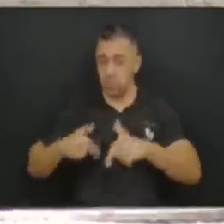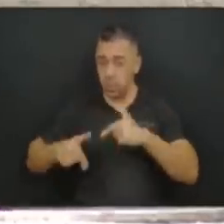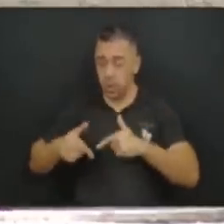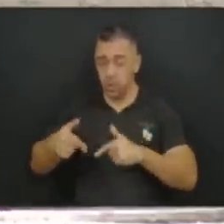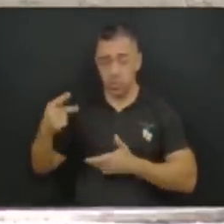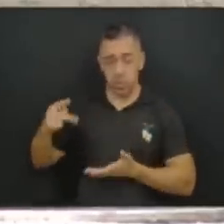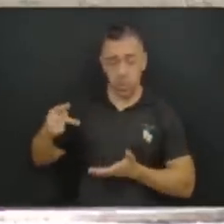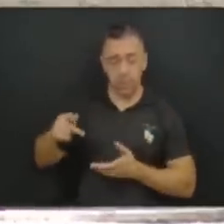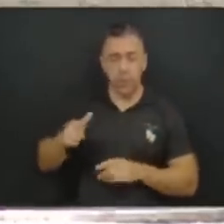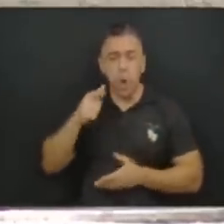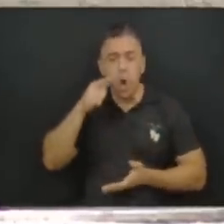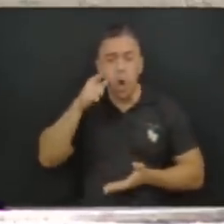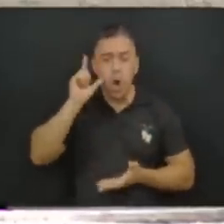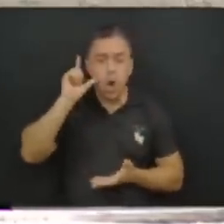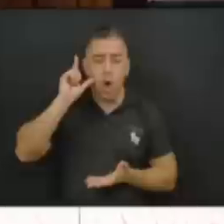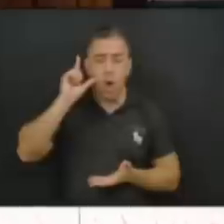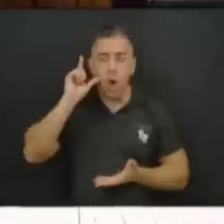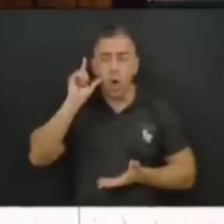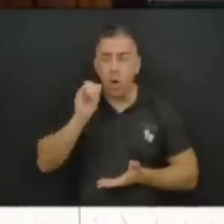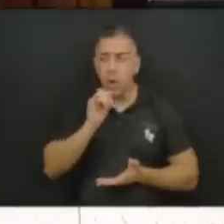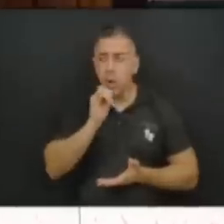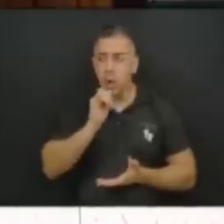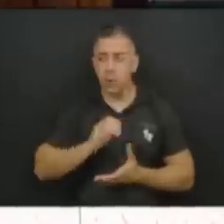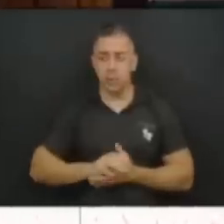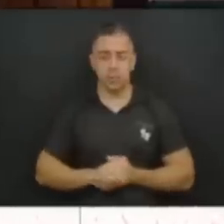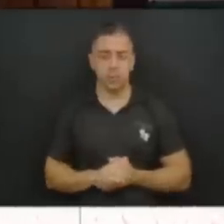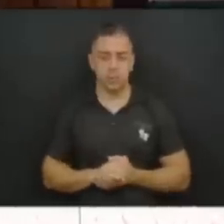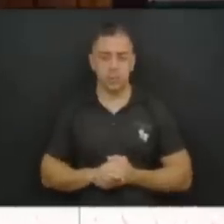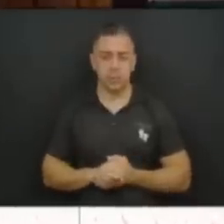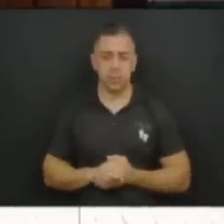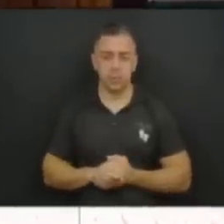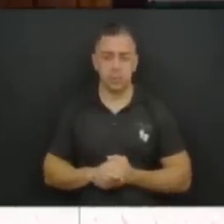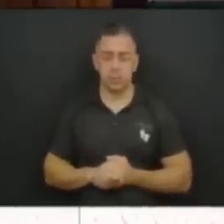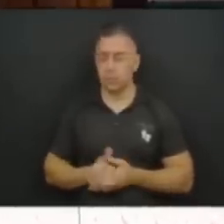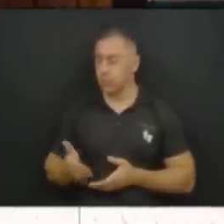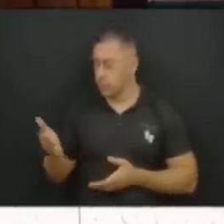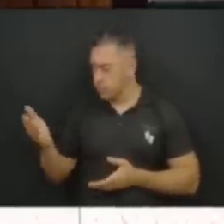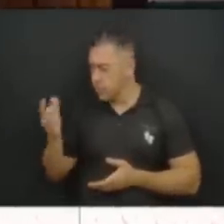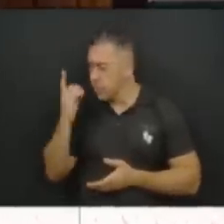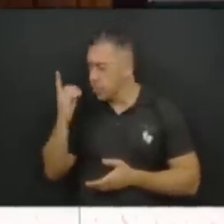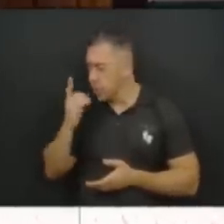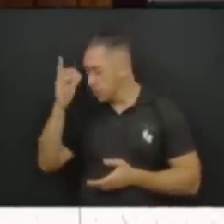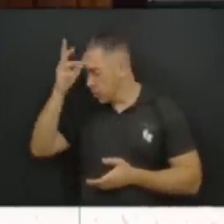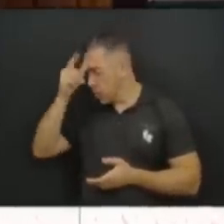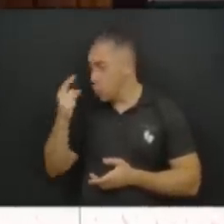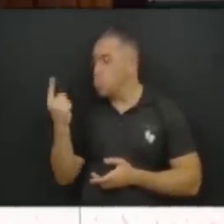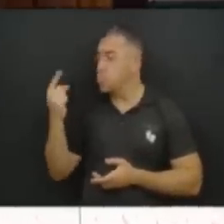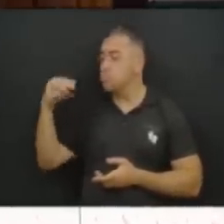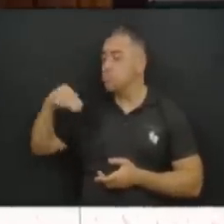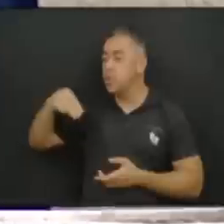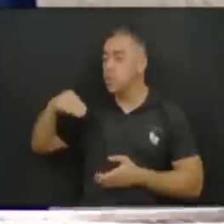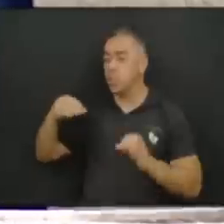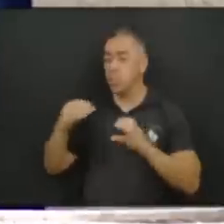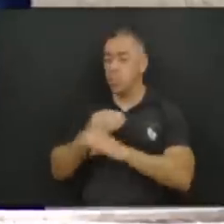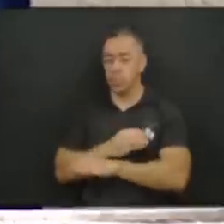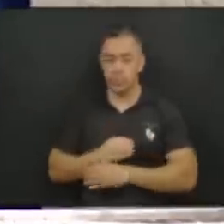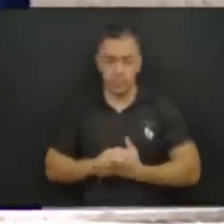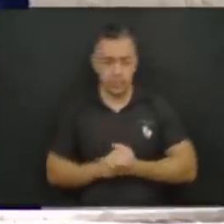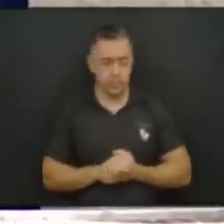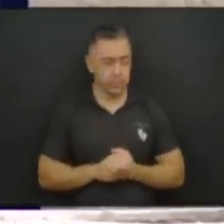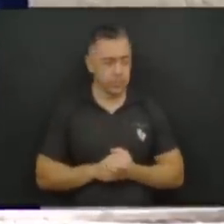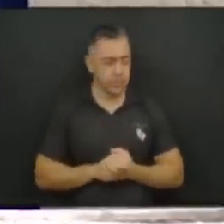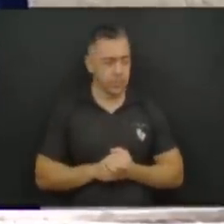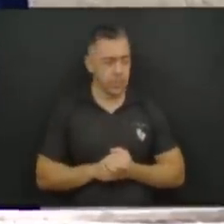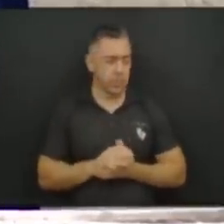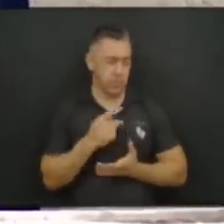exemplo E aí o ilustre Deputado galo minuto para concluir seu